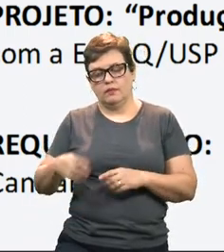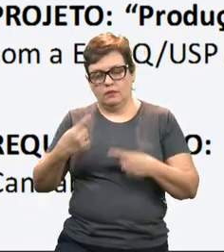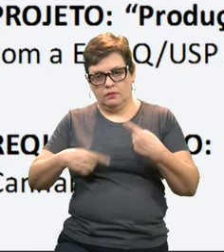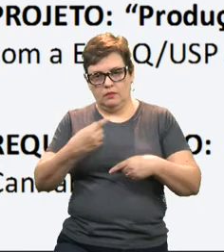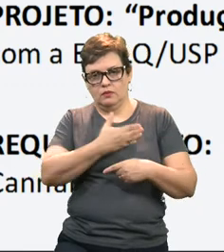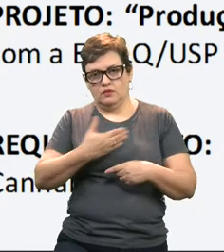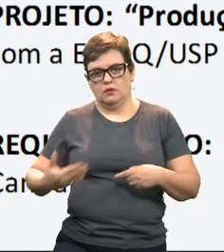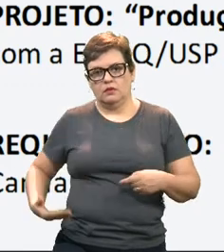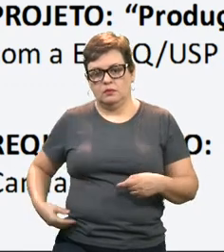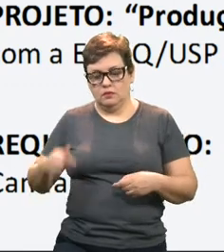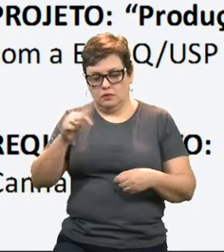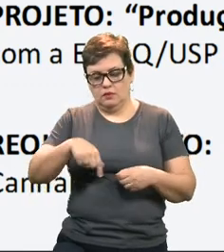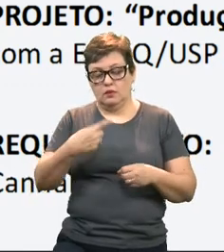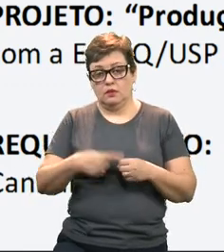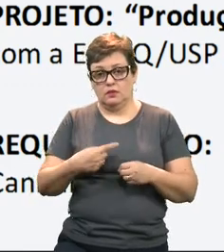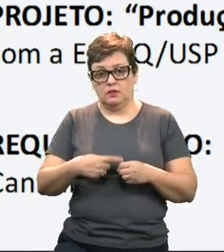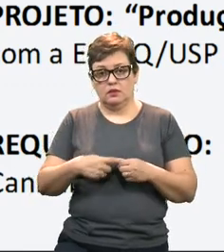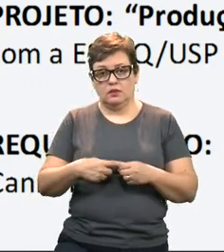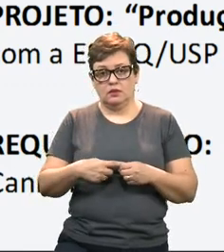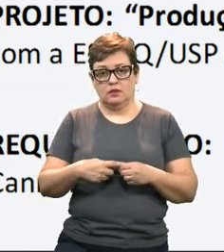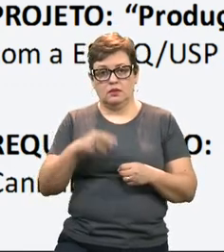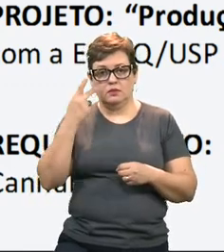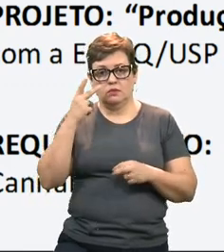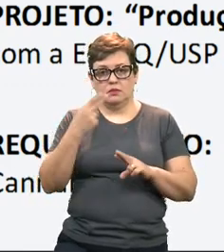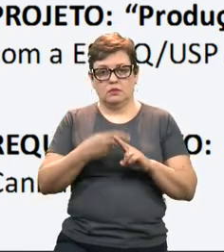uso medicinal da cannabis.